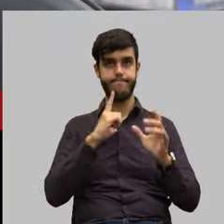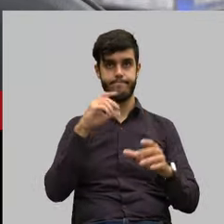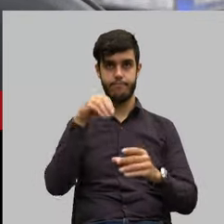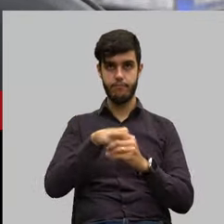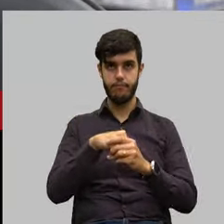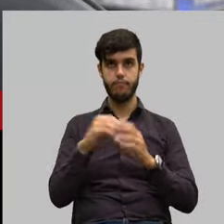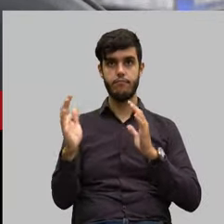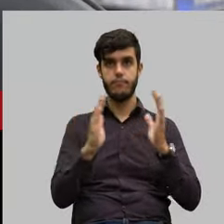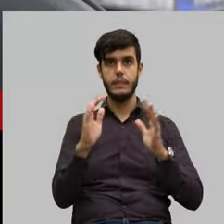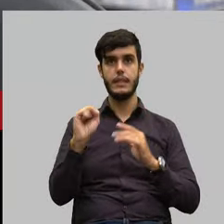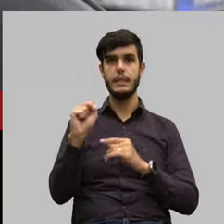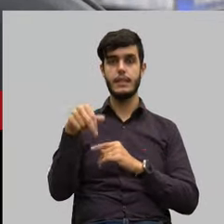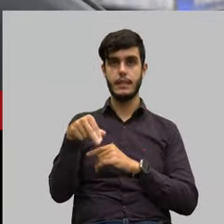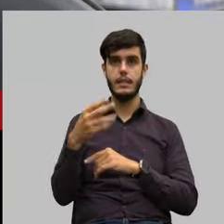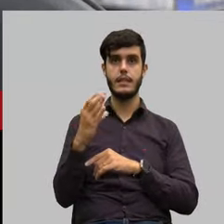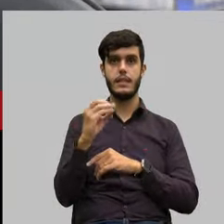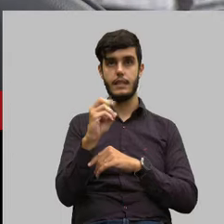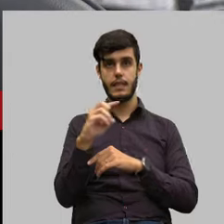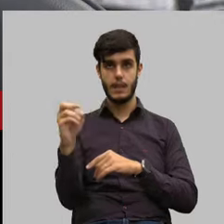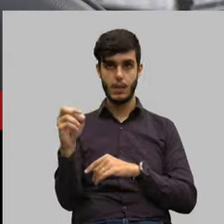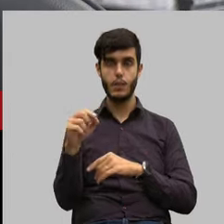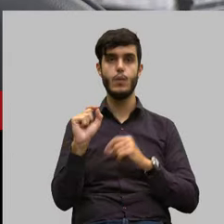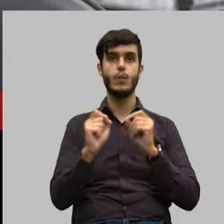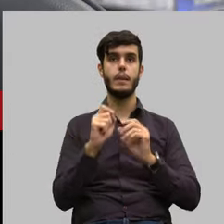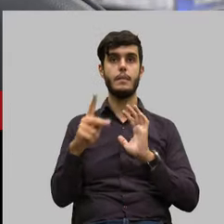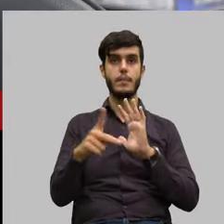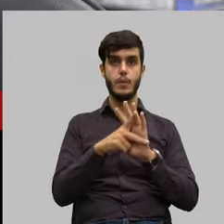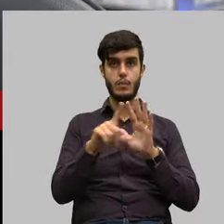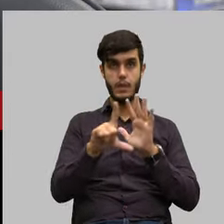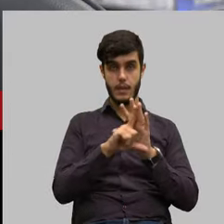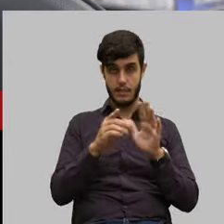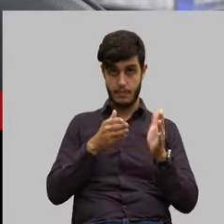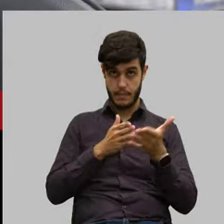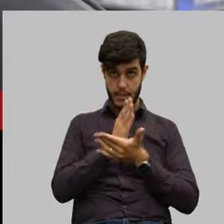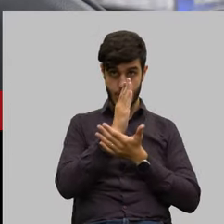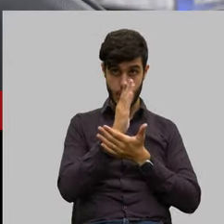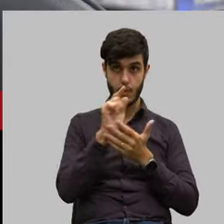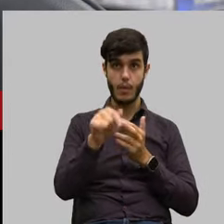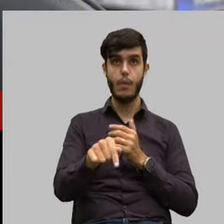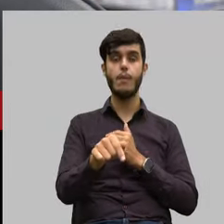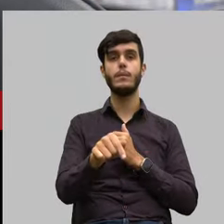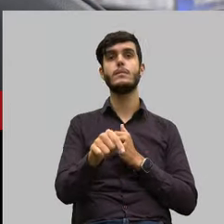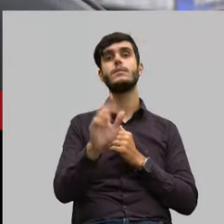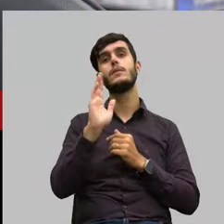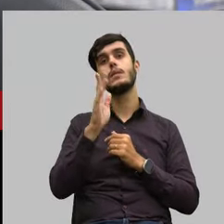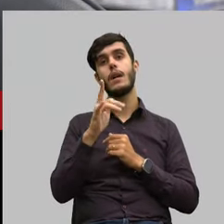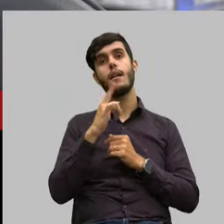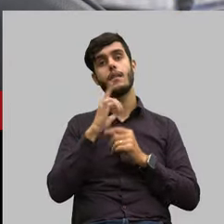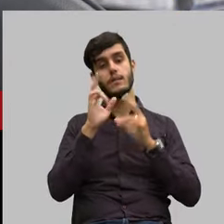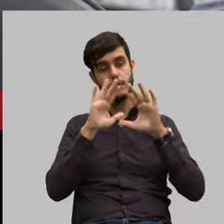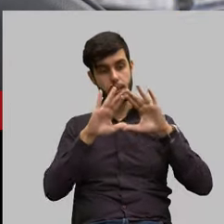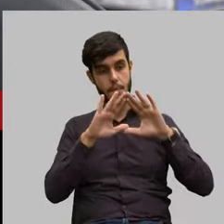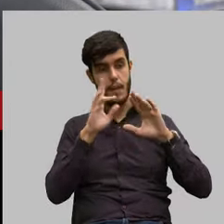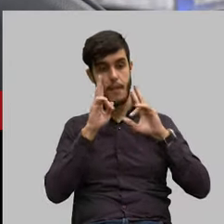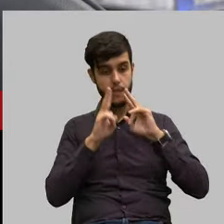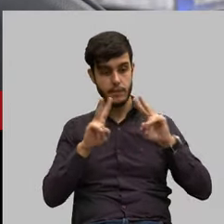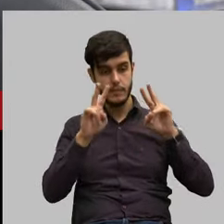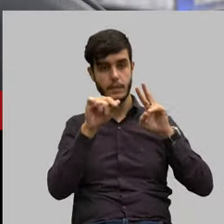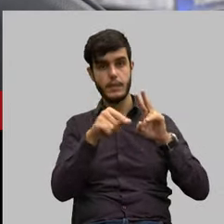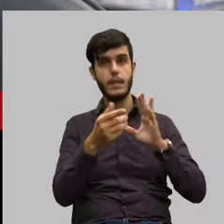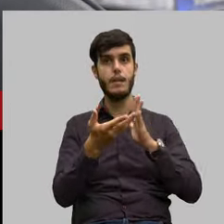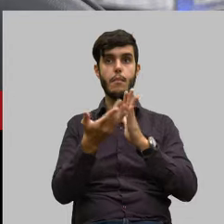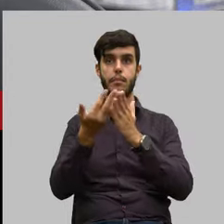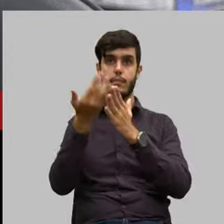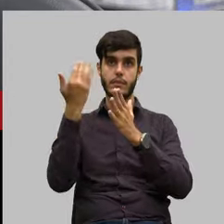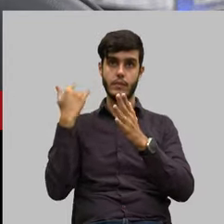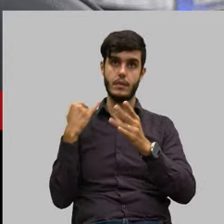de sanção eh a própria lei aprovada pela Assembleia já prevê o retroativo de